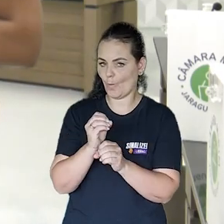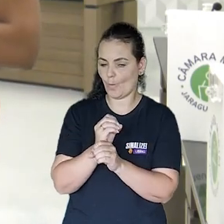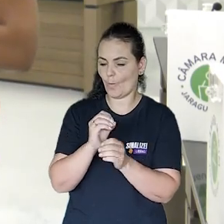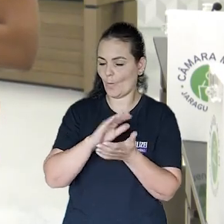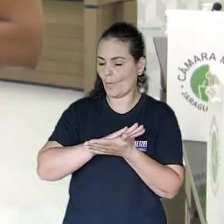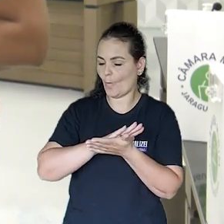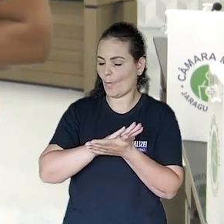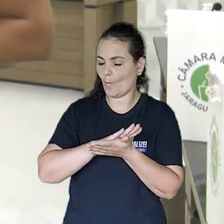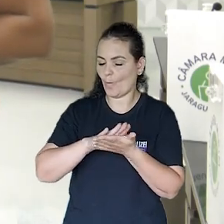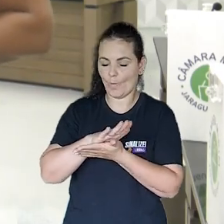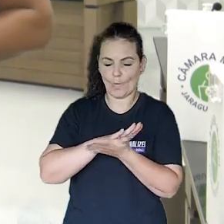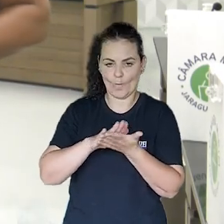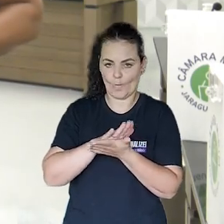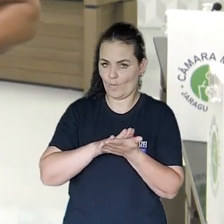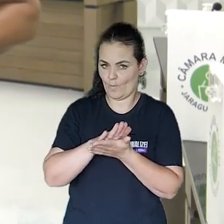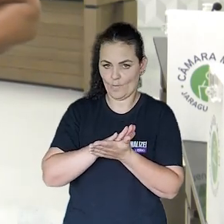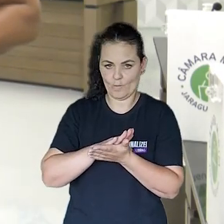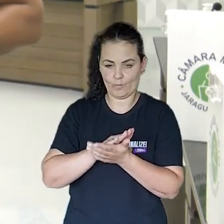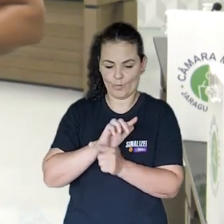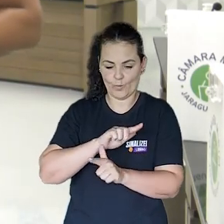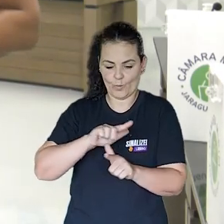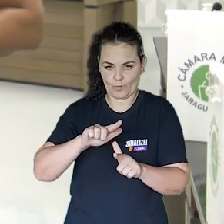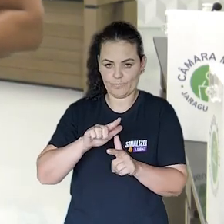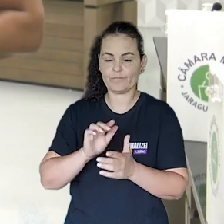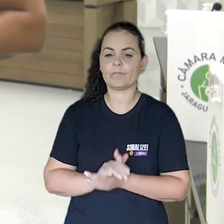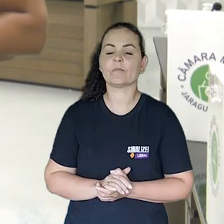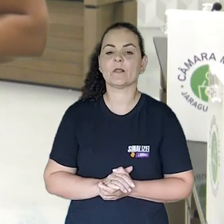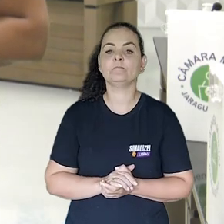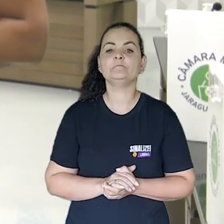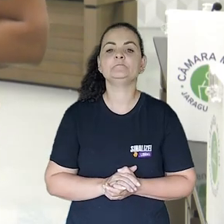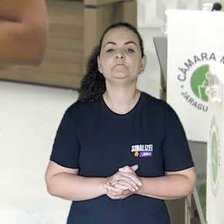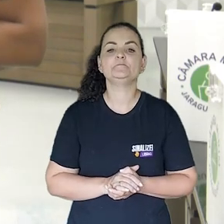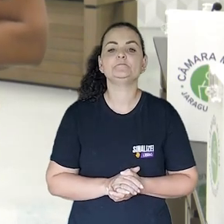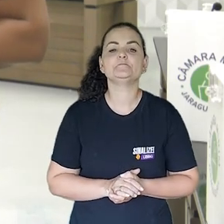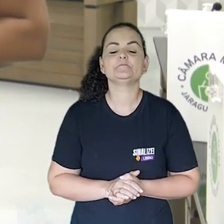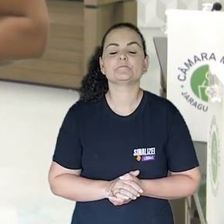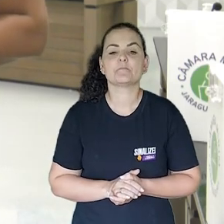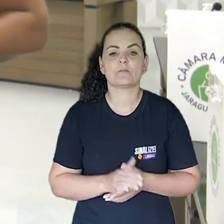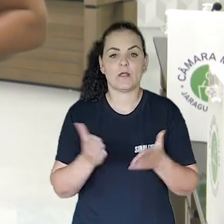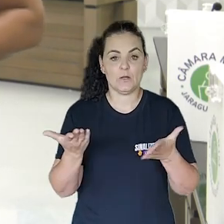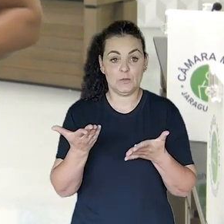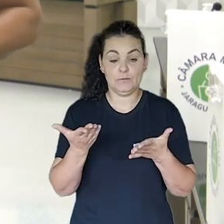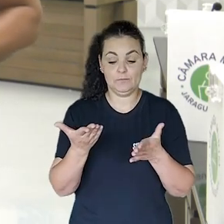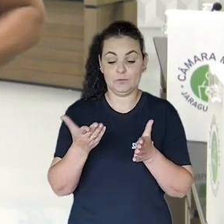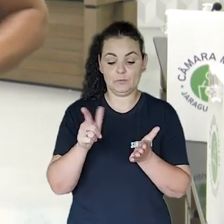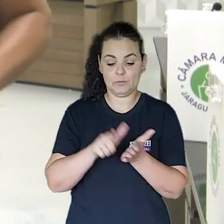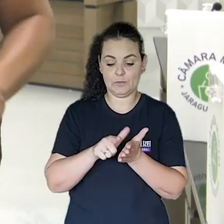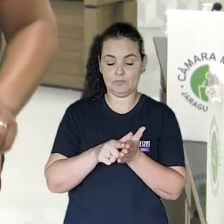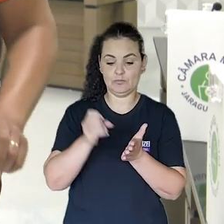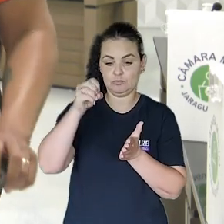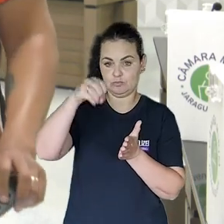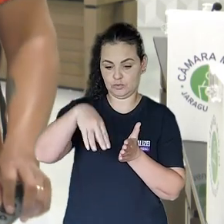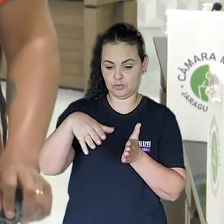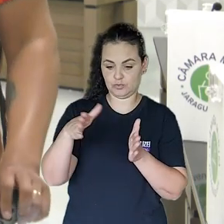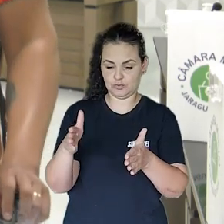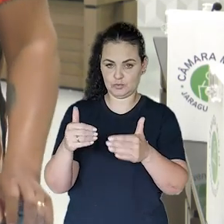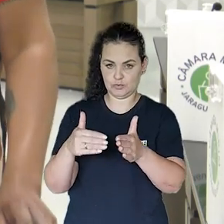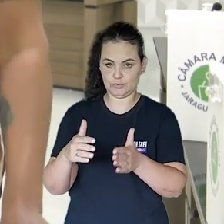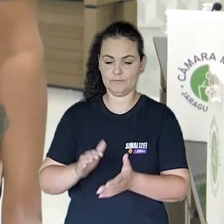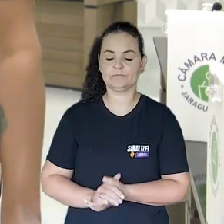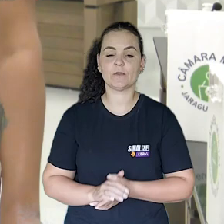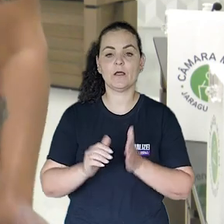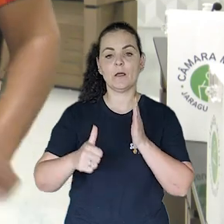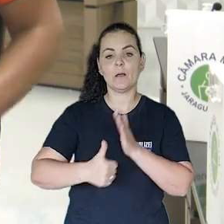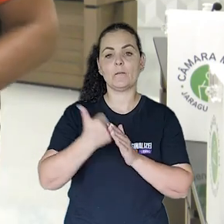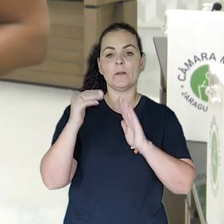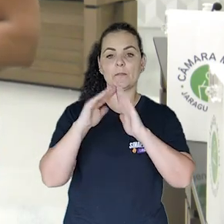os papéis com os nomes das escolas. Muito bem. A primeira escola que se inscreveu e não participou do programa